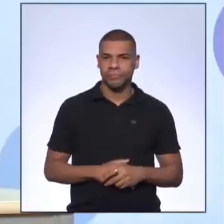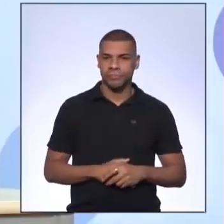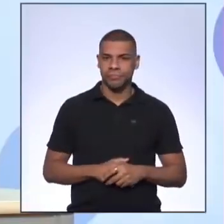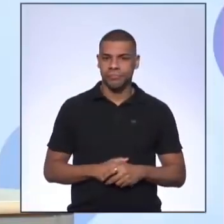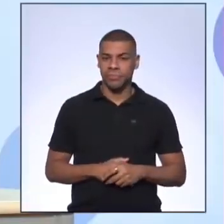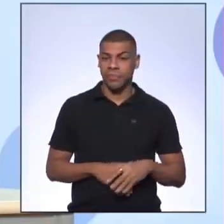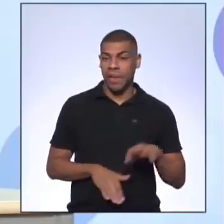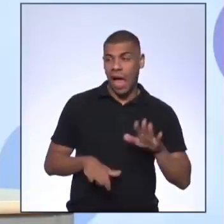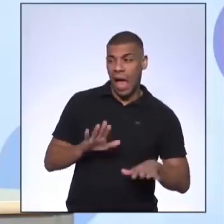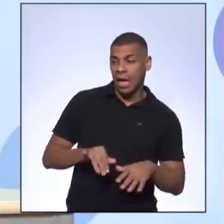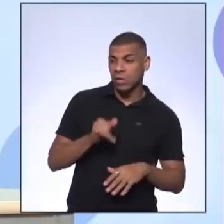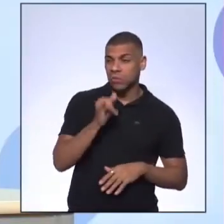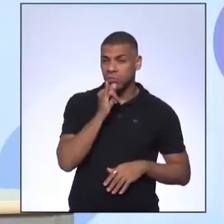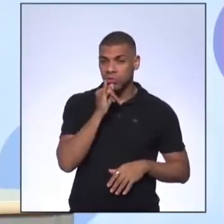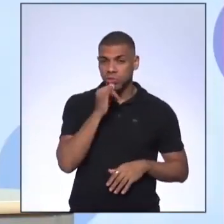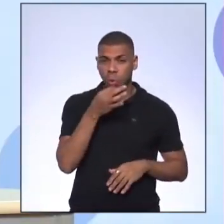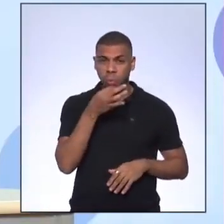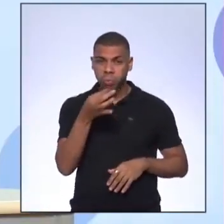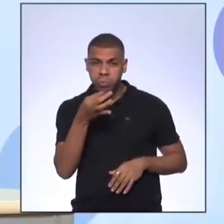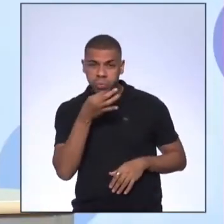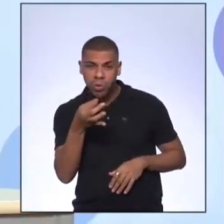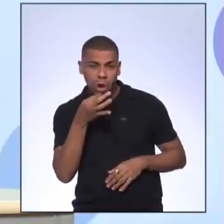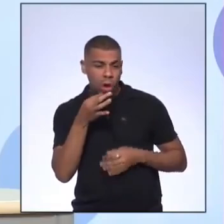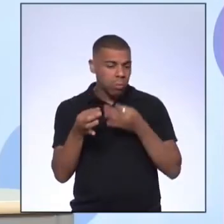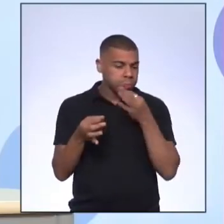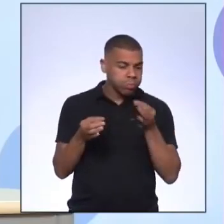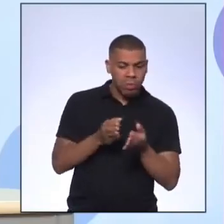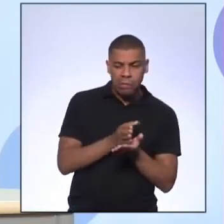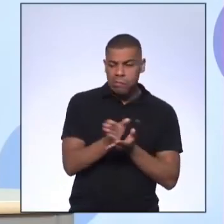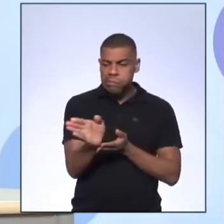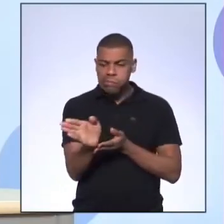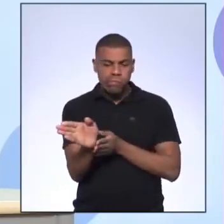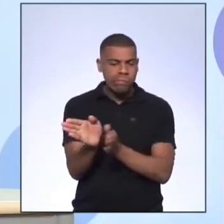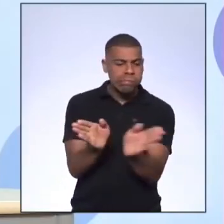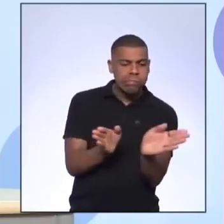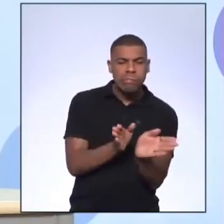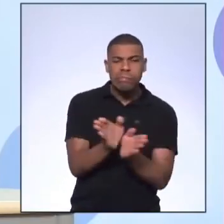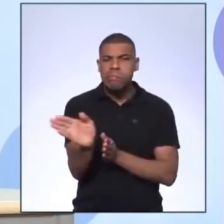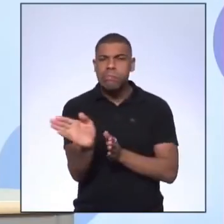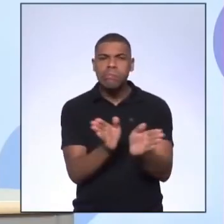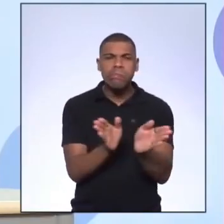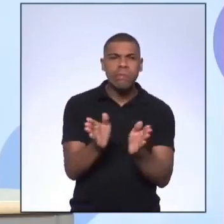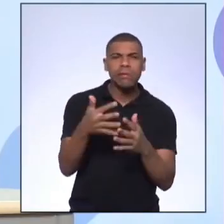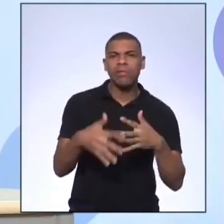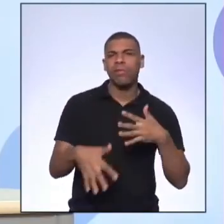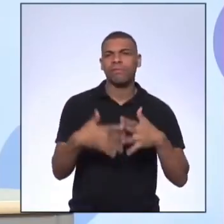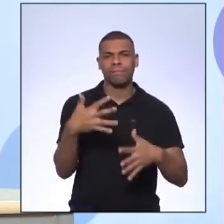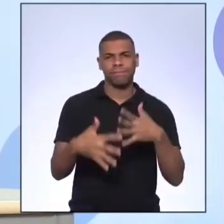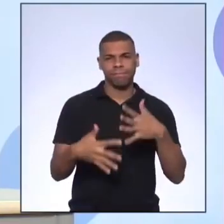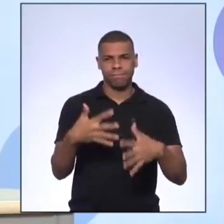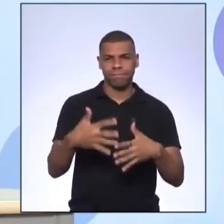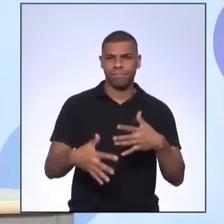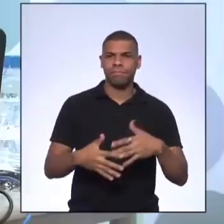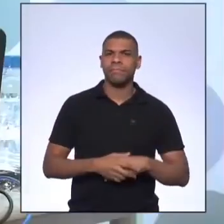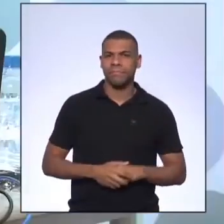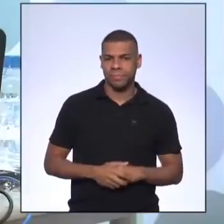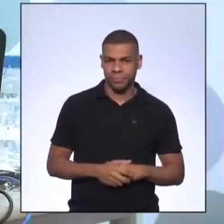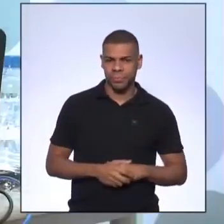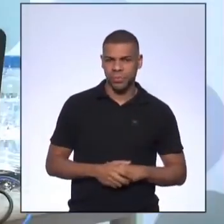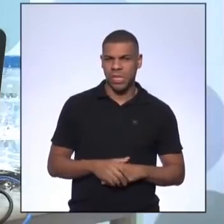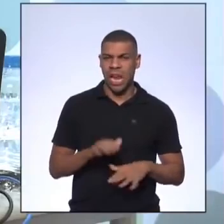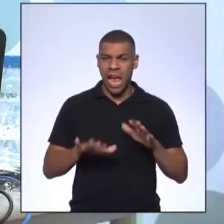para um lado, outro argumento apontar para o outro lado, né? Tem que ter uma concatenação de ideias. Tal qual Eu foi não dito sou no nem começo. contra nem